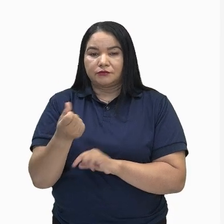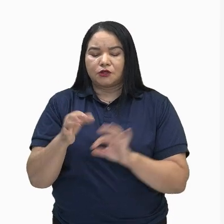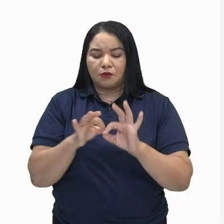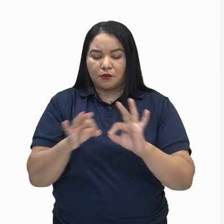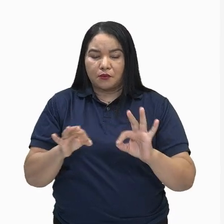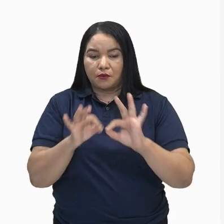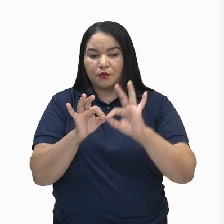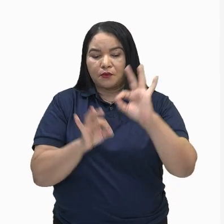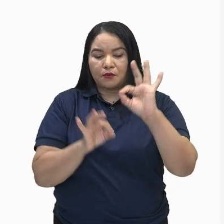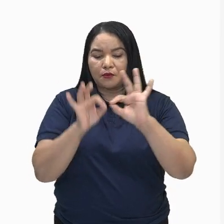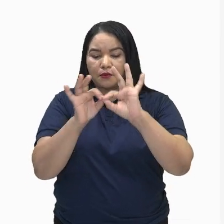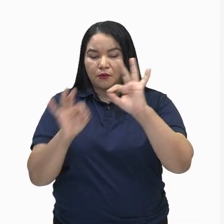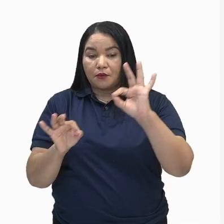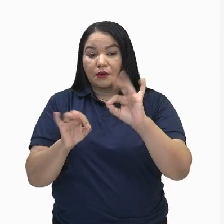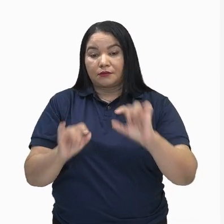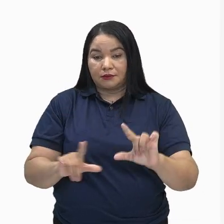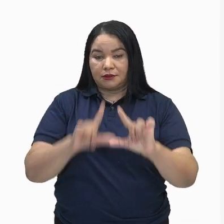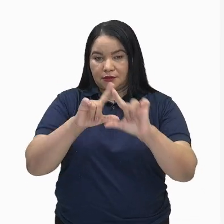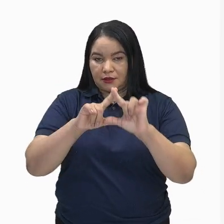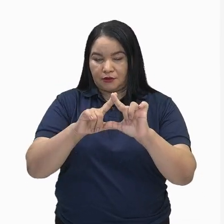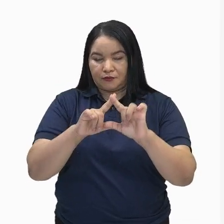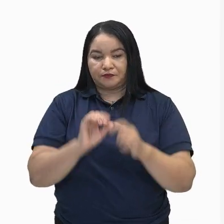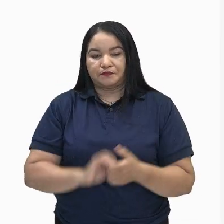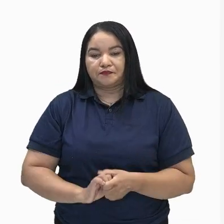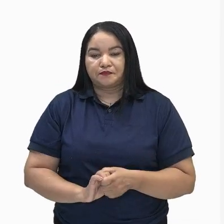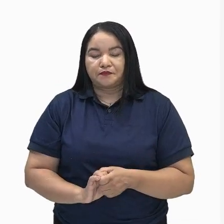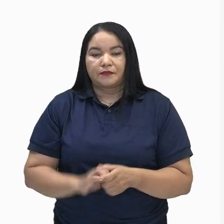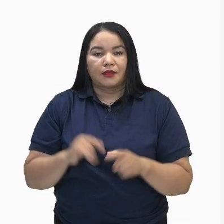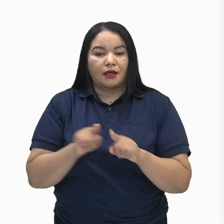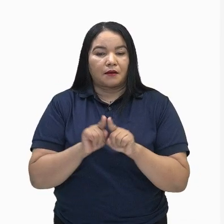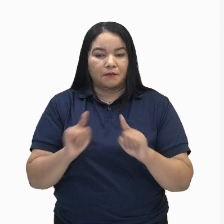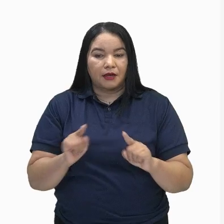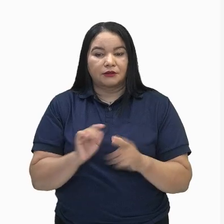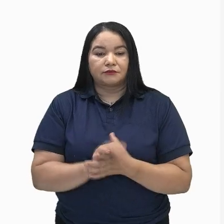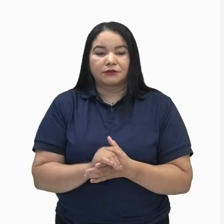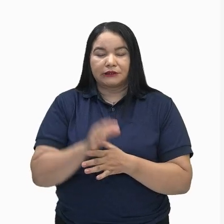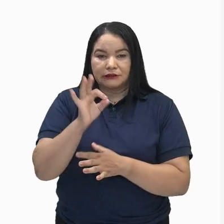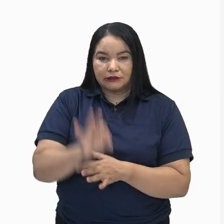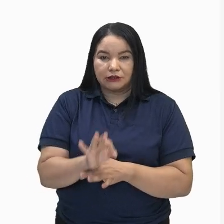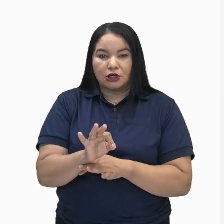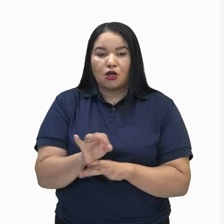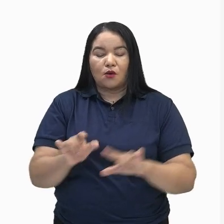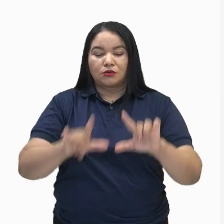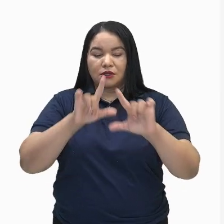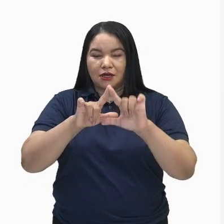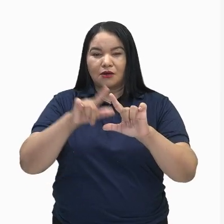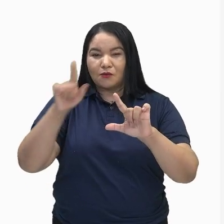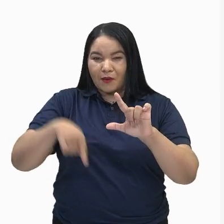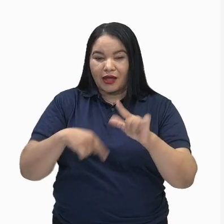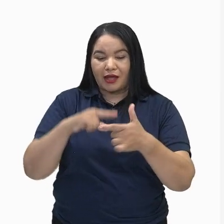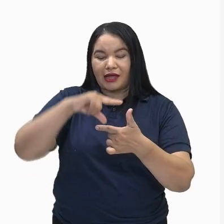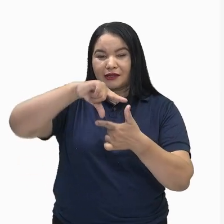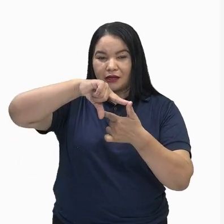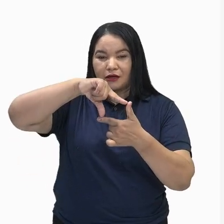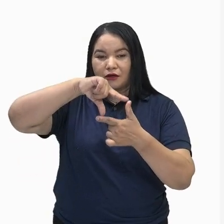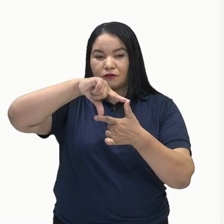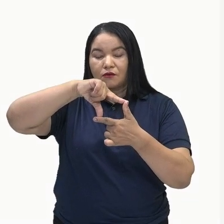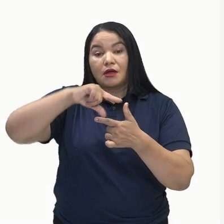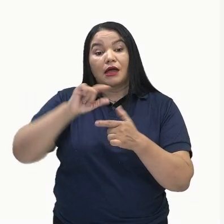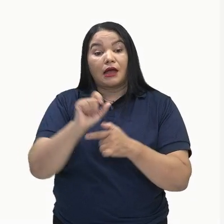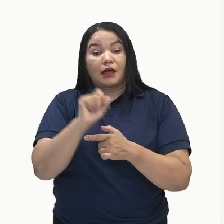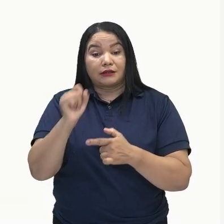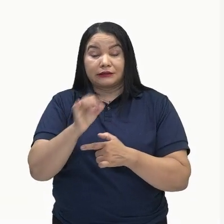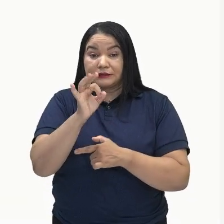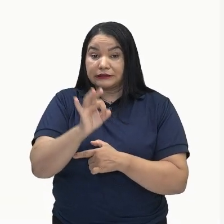um triângulo, tá legal? Agora, olha só, você pode afirmar que esse triângulo é retângulo? Bom, pessoal, para afirmar